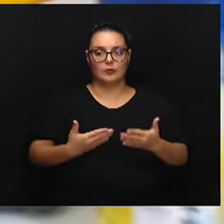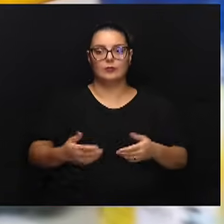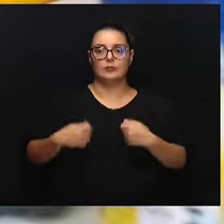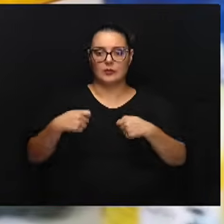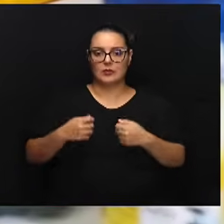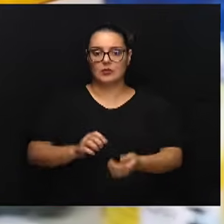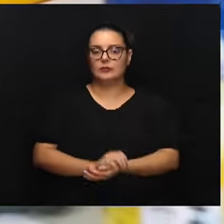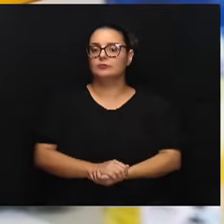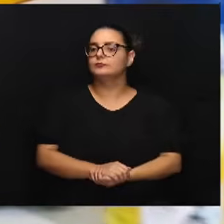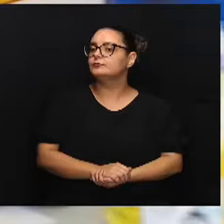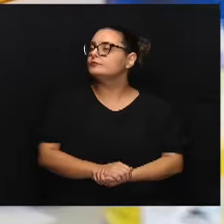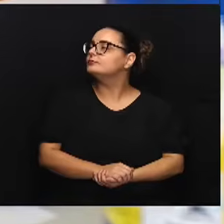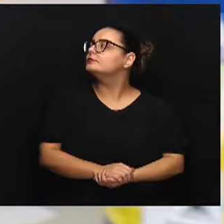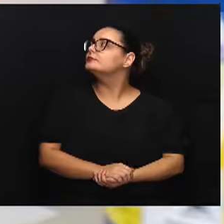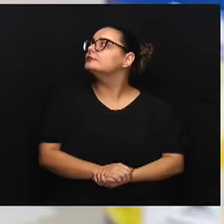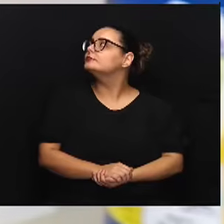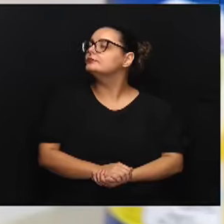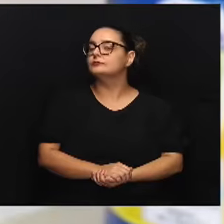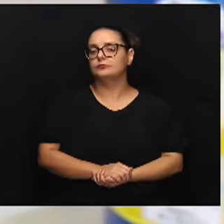Tá?